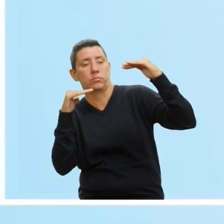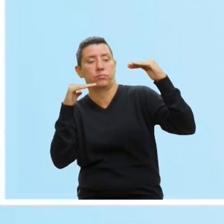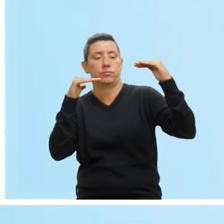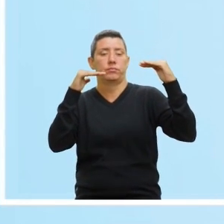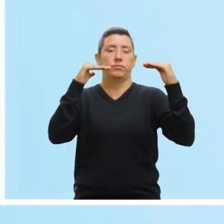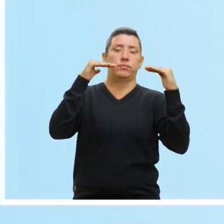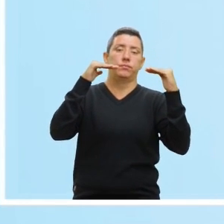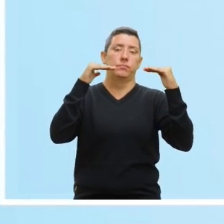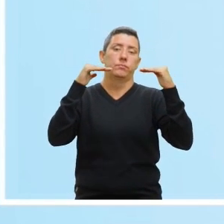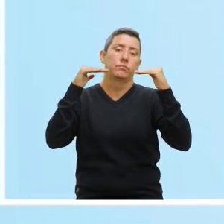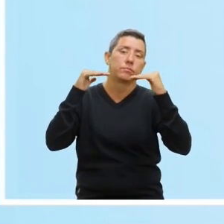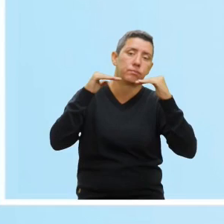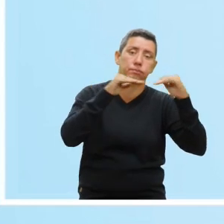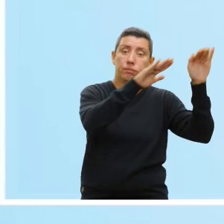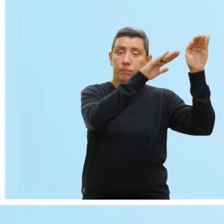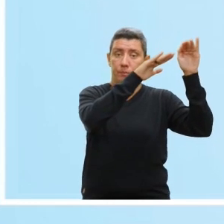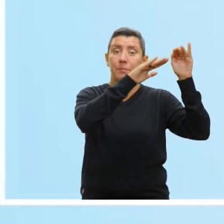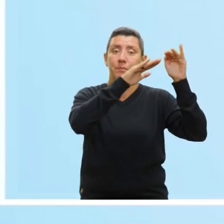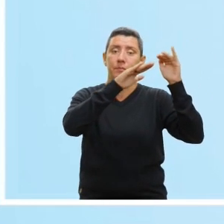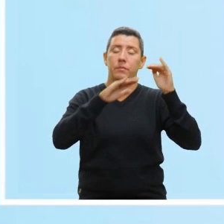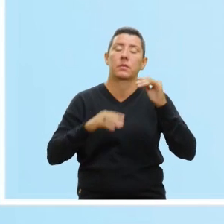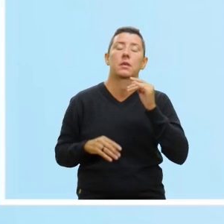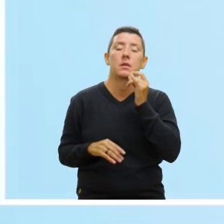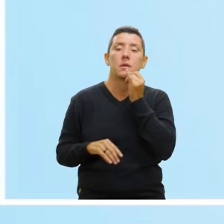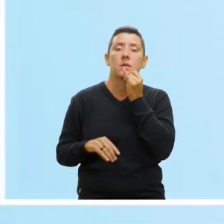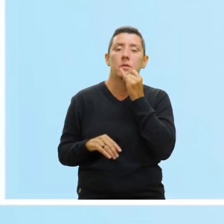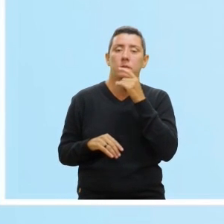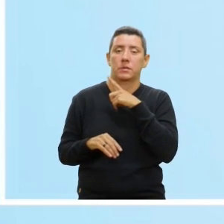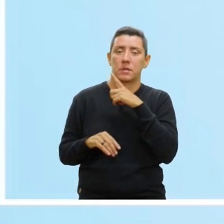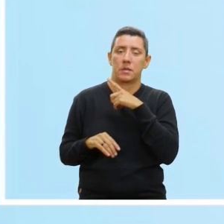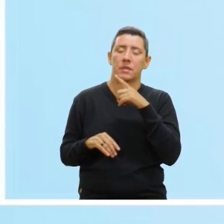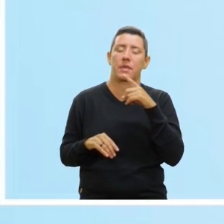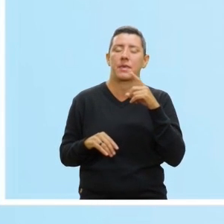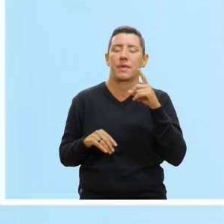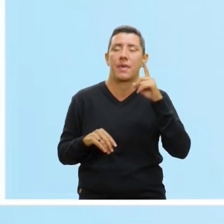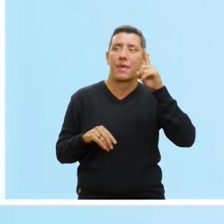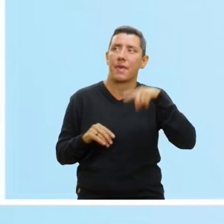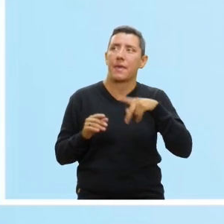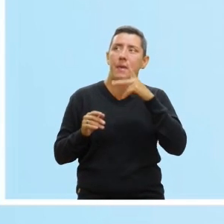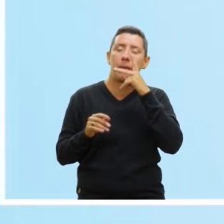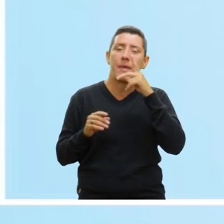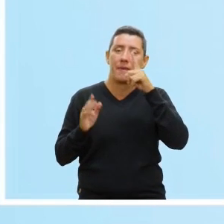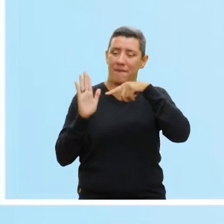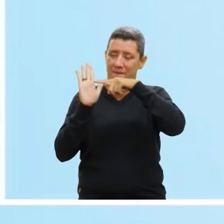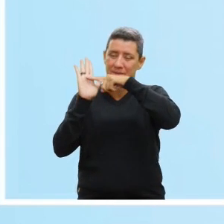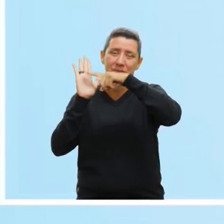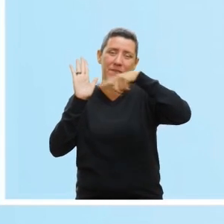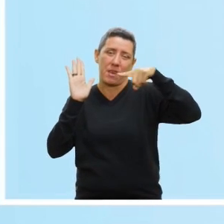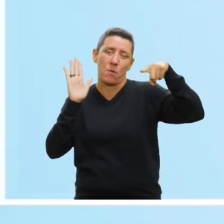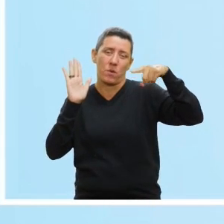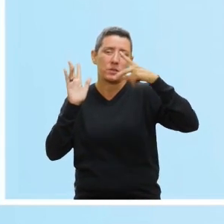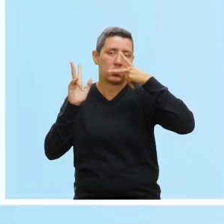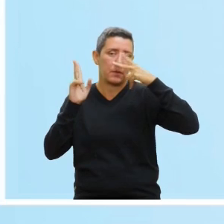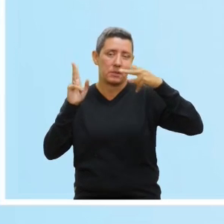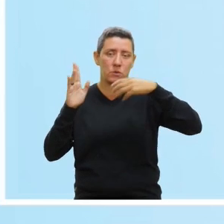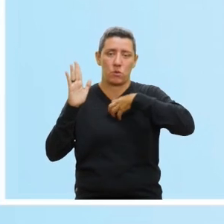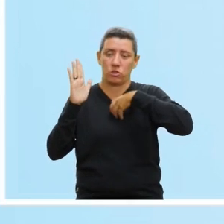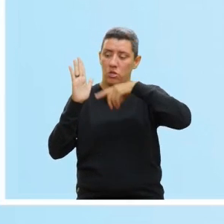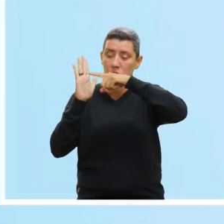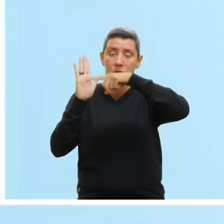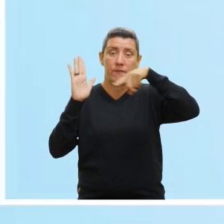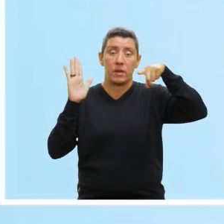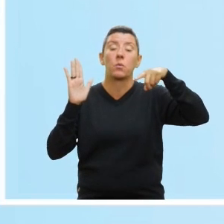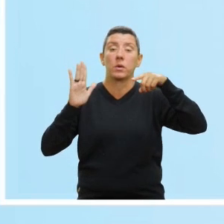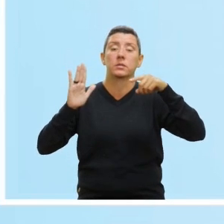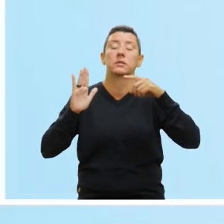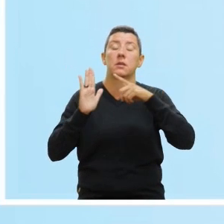manda um sinal com um determinado espaçamento. Quando eu falo espaçamento, é frequência, né? Espaçamento no espectro óptico. Então, você